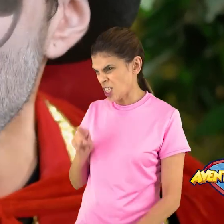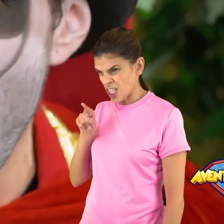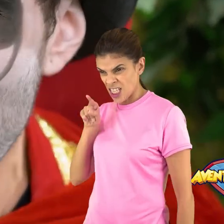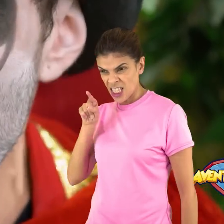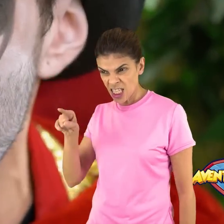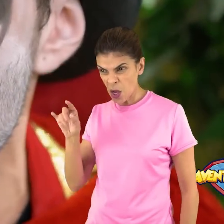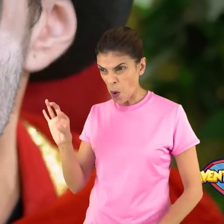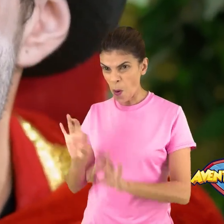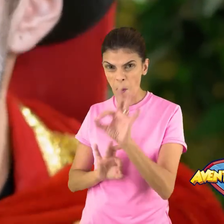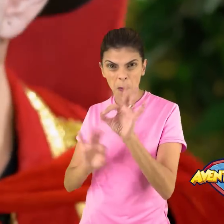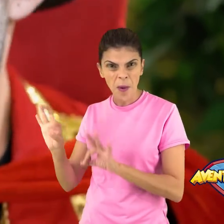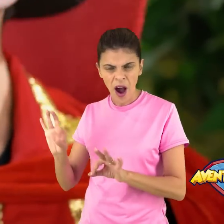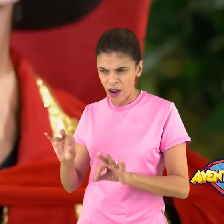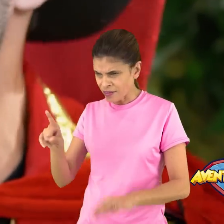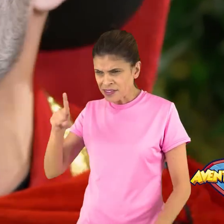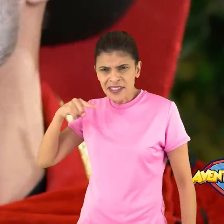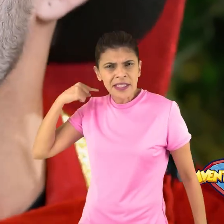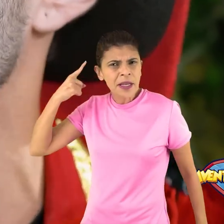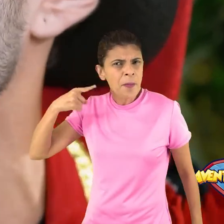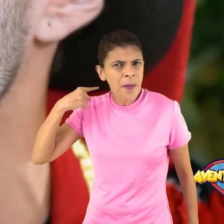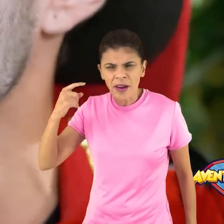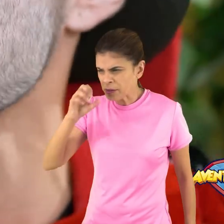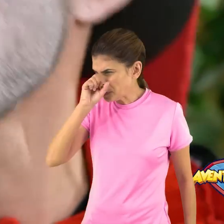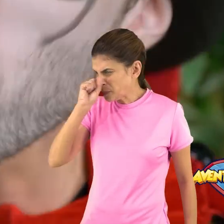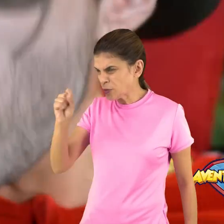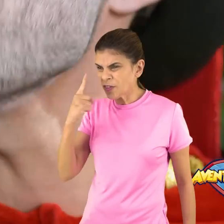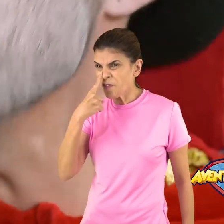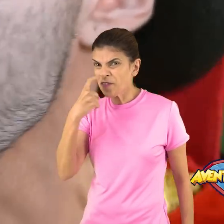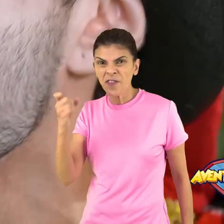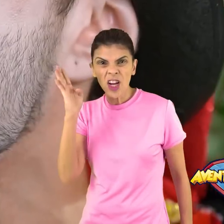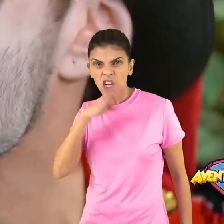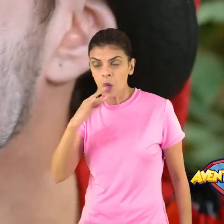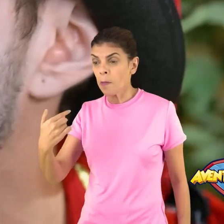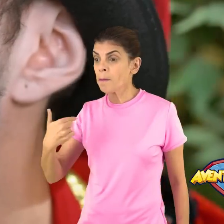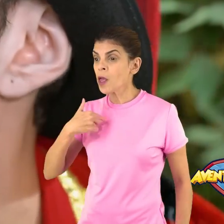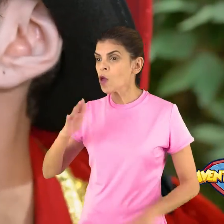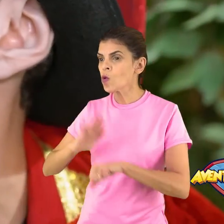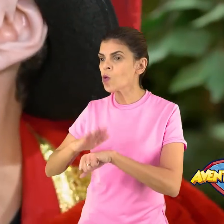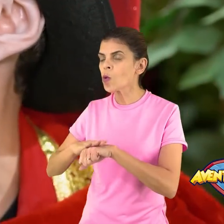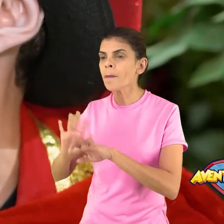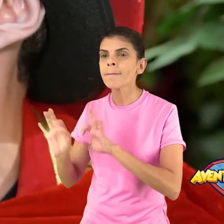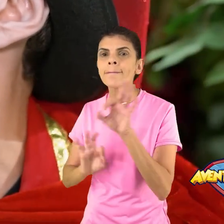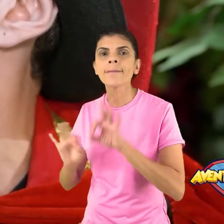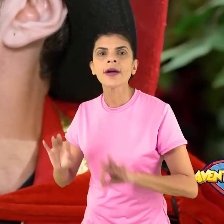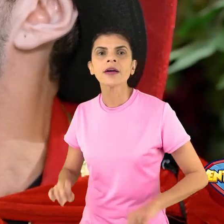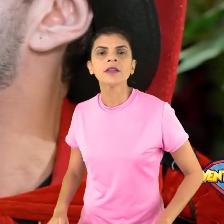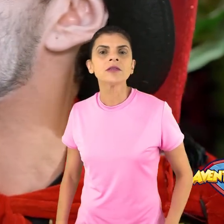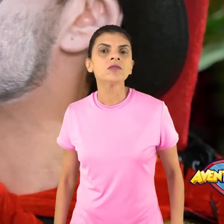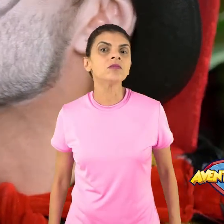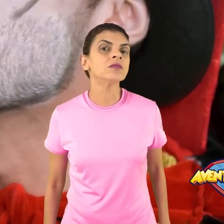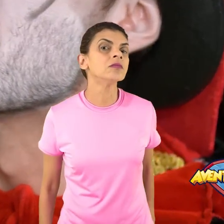Seu plano! Você tá pirada, sua bruxa fedorenta! Esse plano é meu!